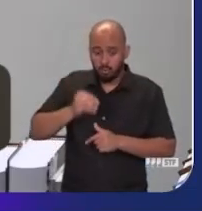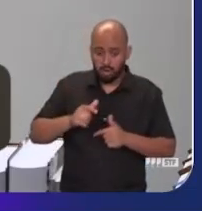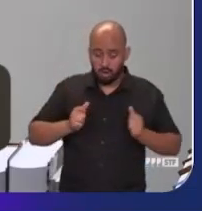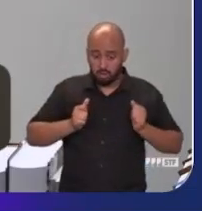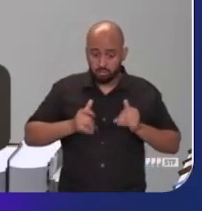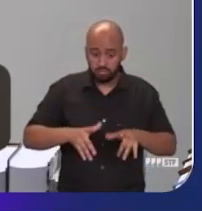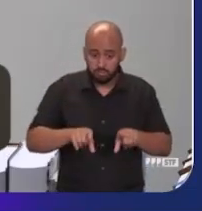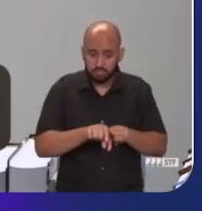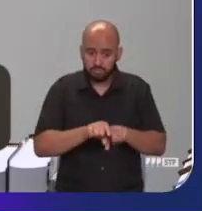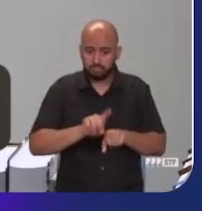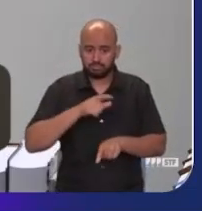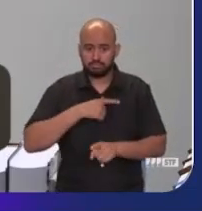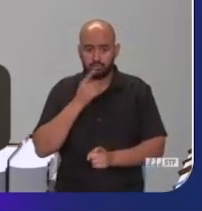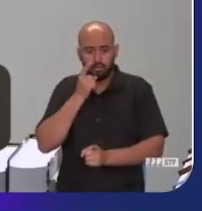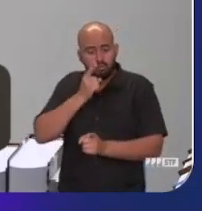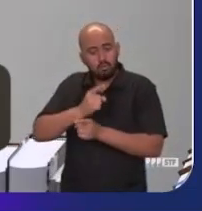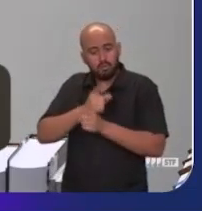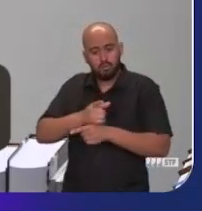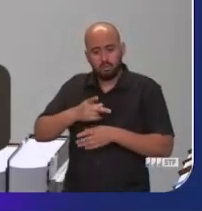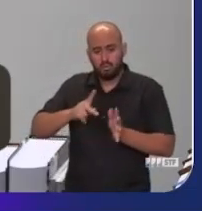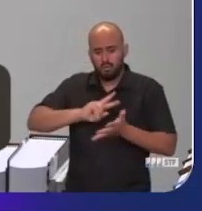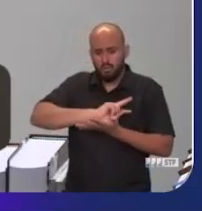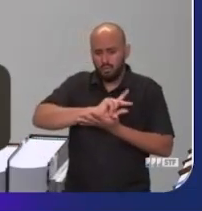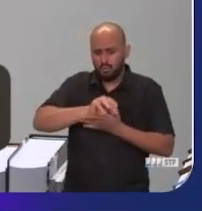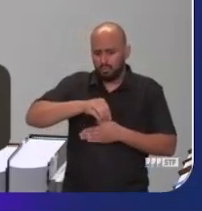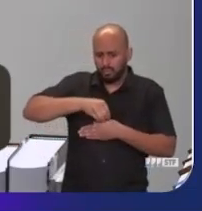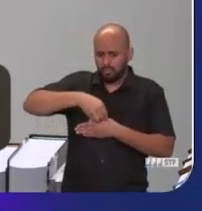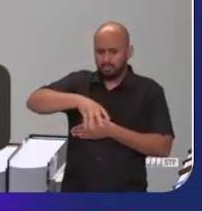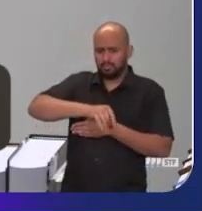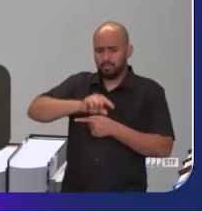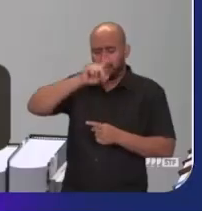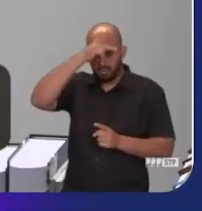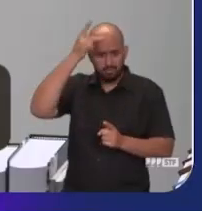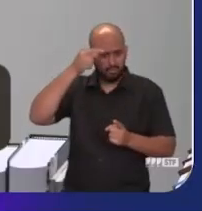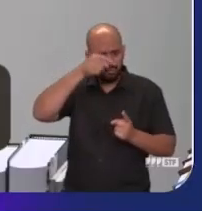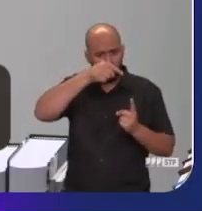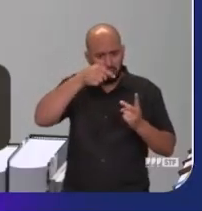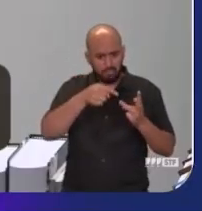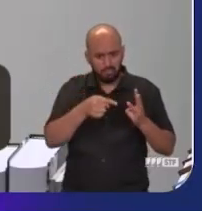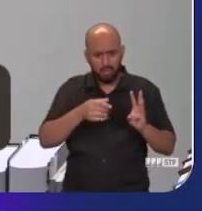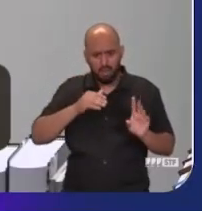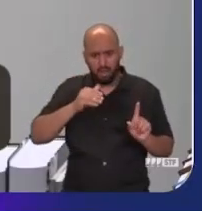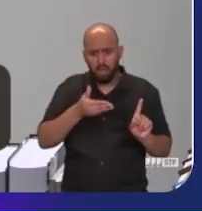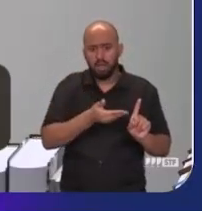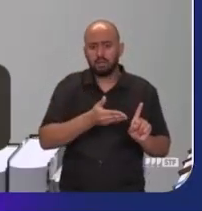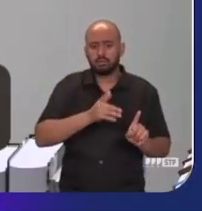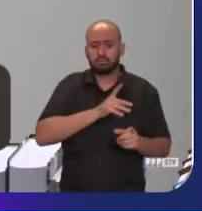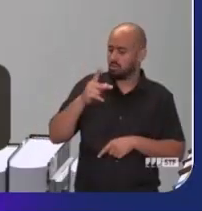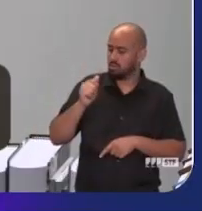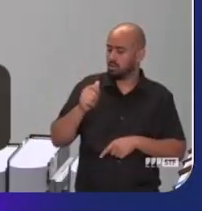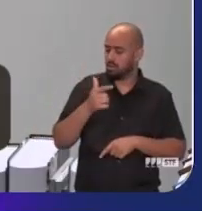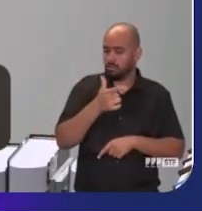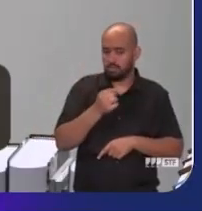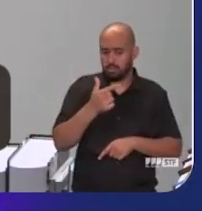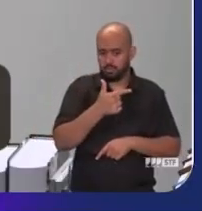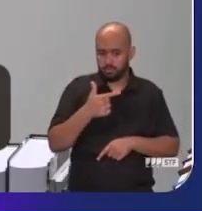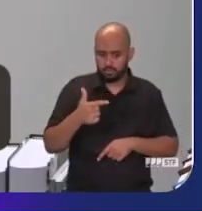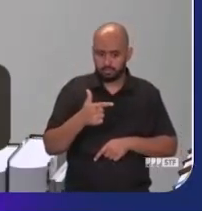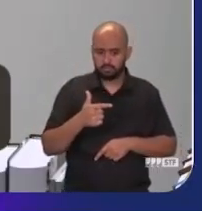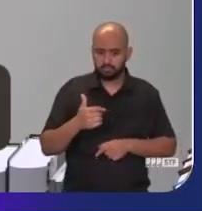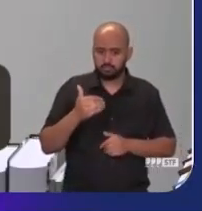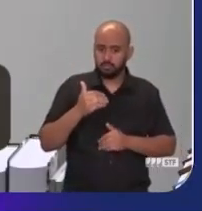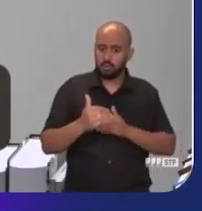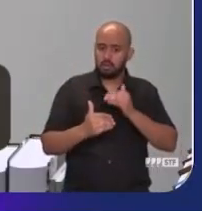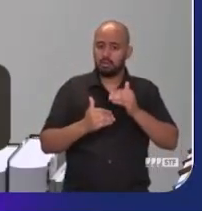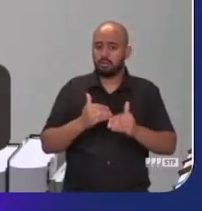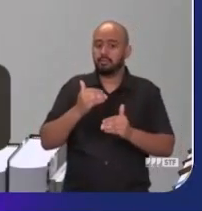Foram identificadas contribuições dos acusados no planejamento das ações, na captação de recursos. O passo a passo pode